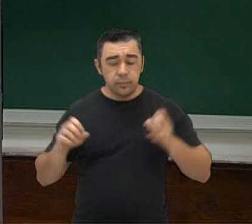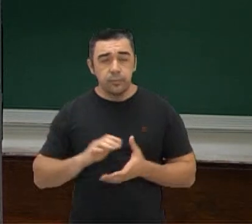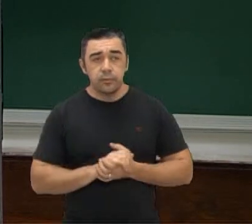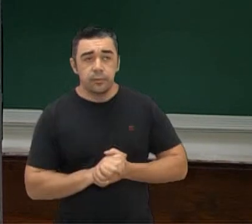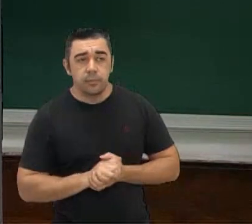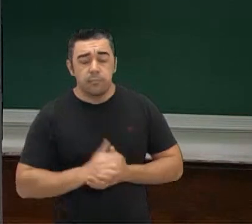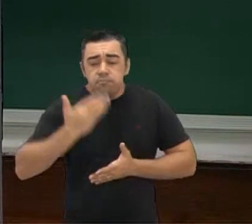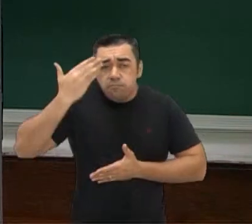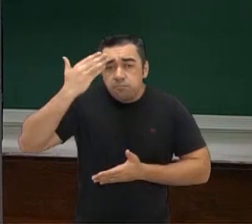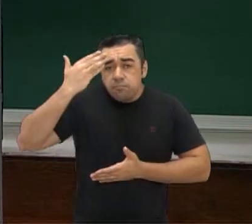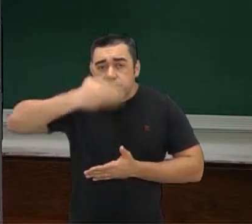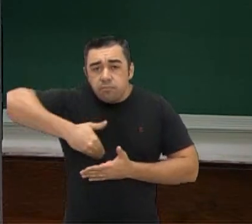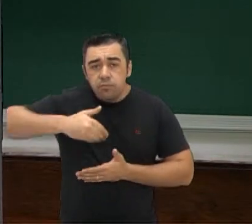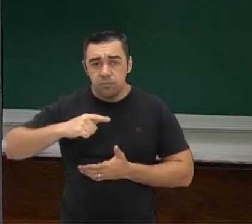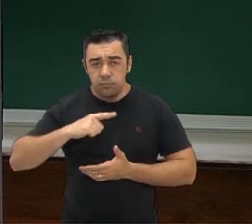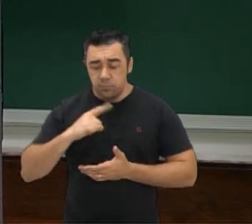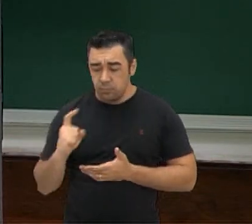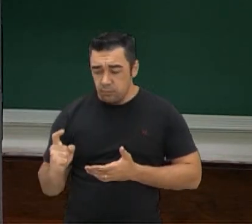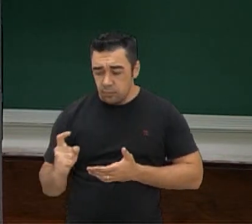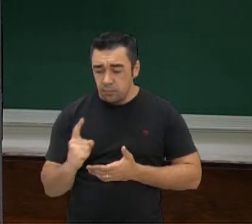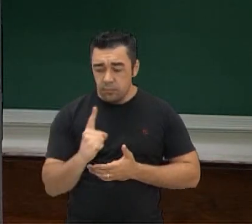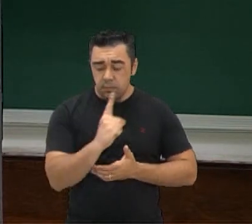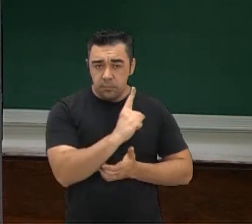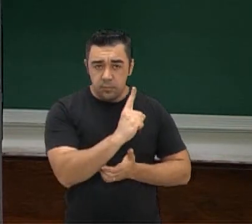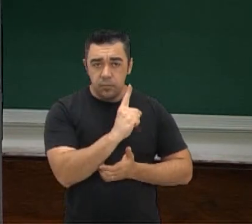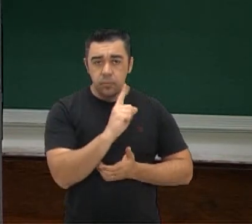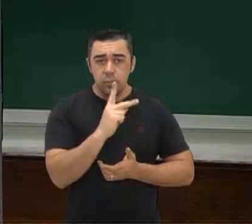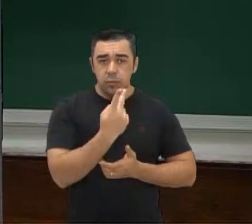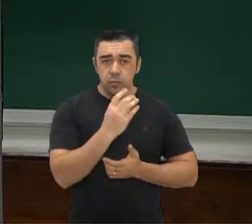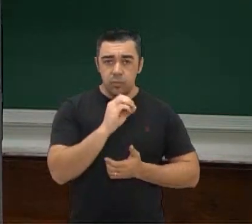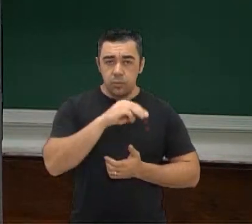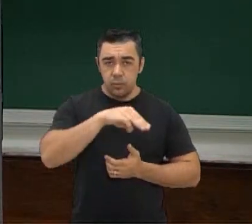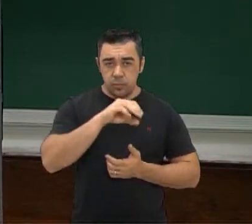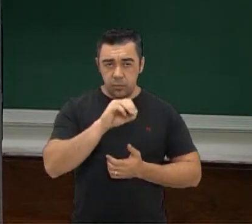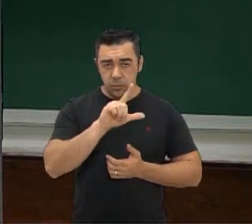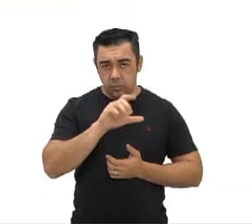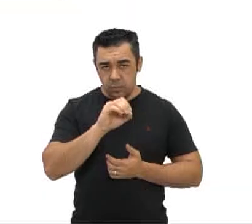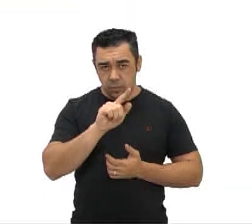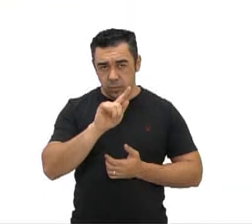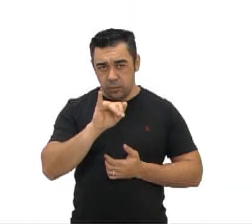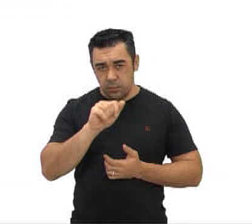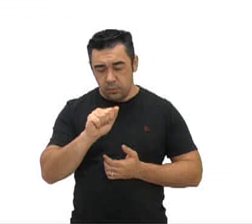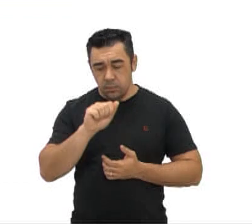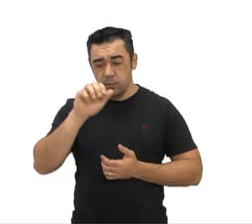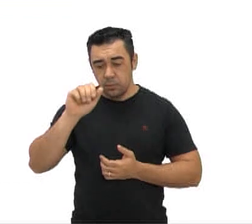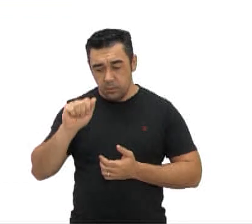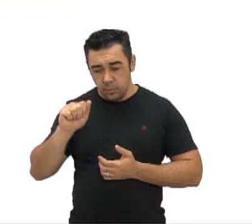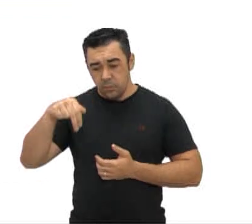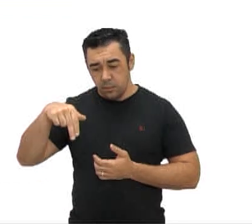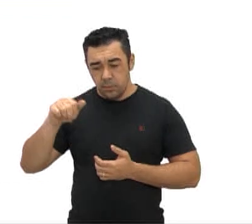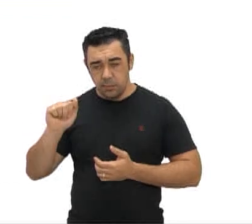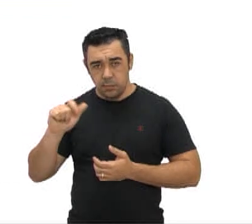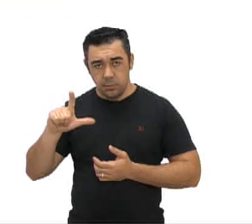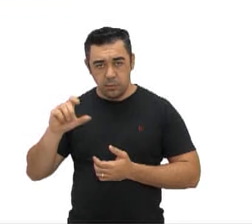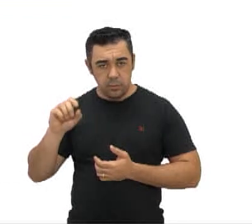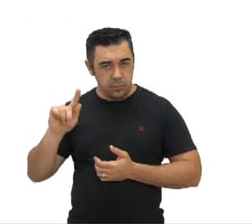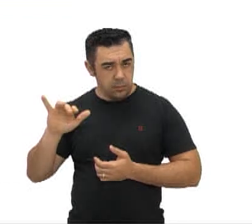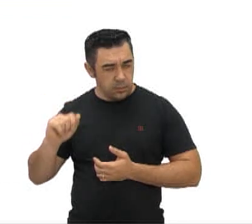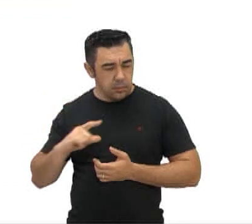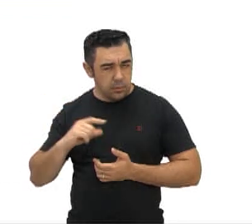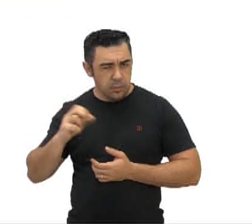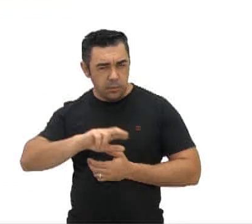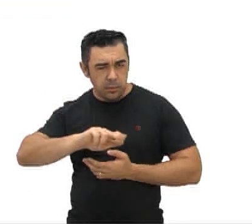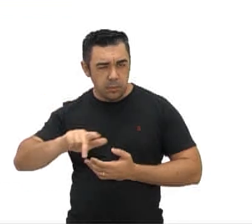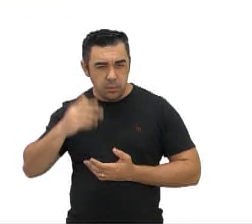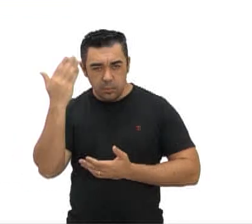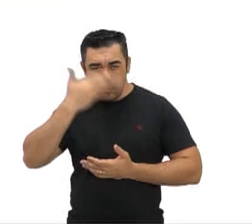as evidências evolutivas, porque homologia, analogia entra aqui dentro das evidências, certo? Então a gente falou sobre várias evidências evolutivas. A gente